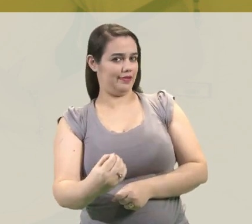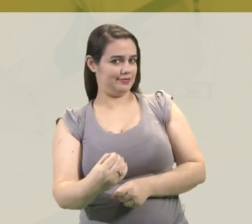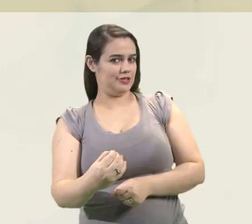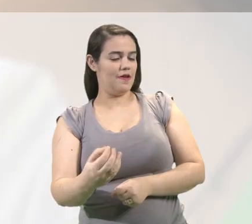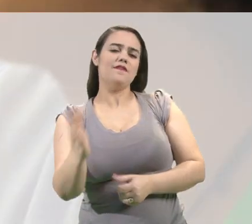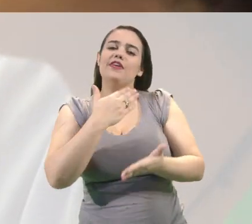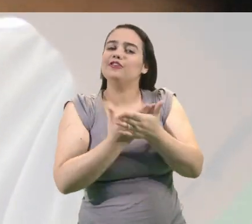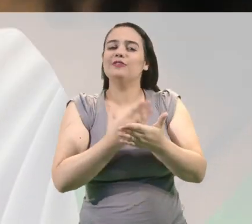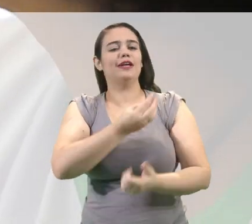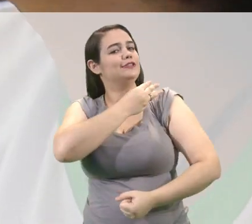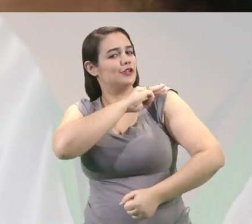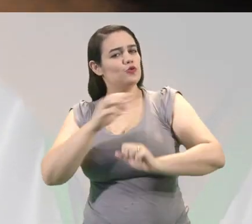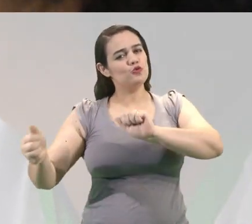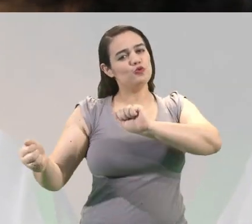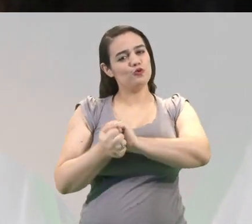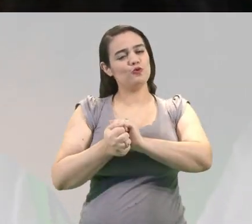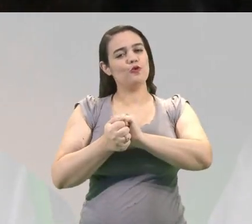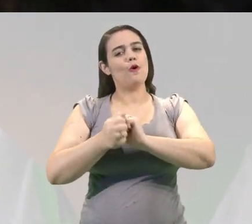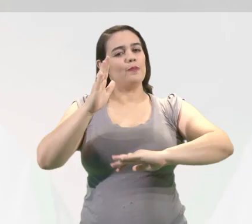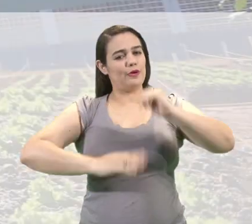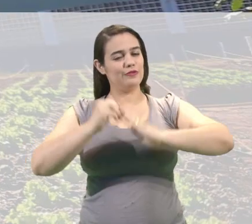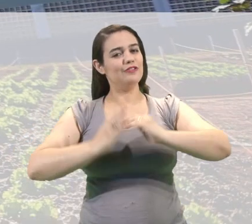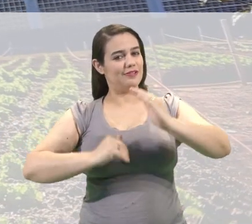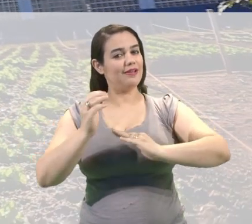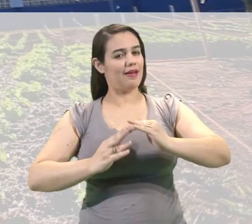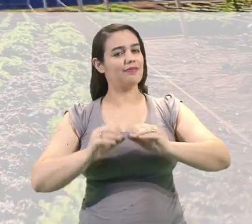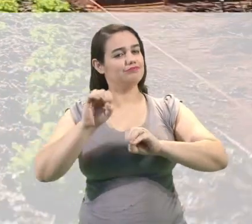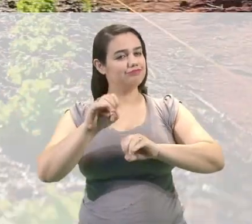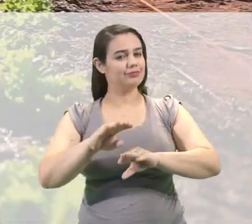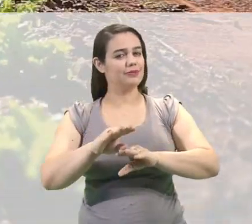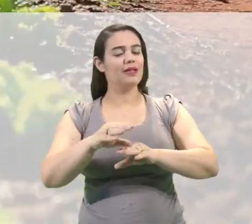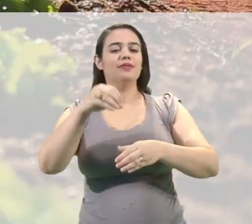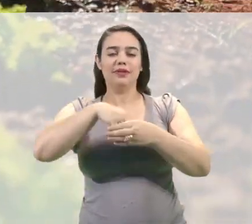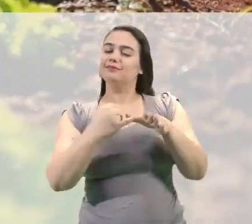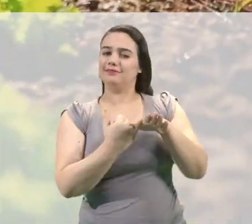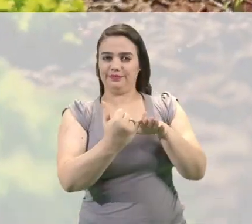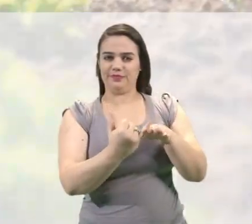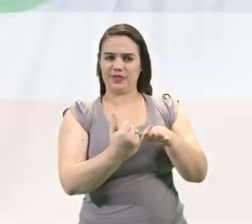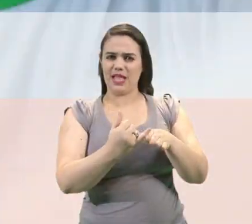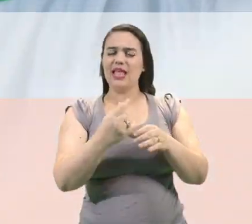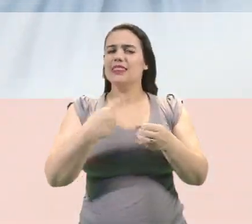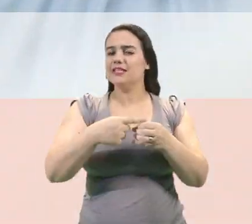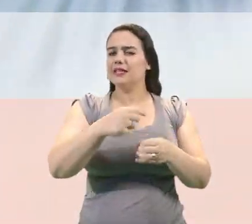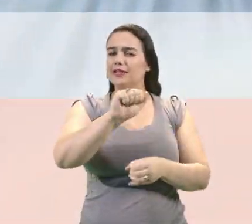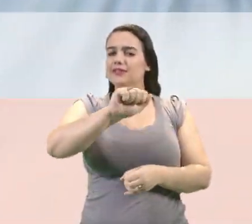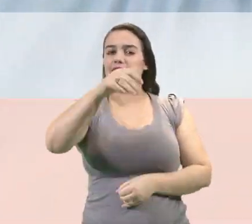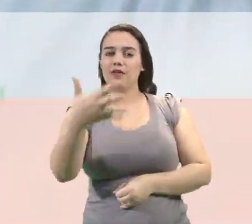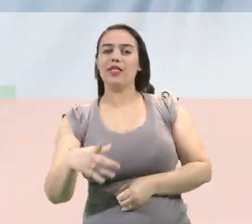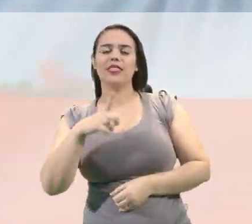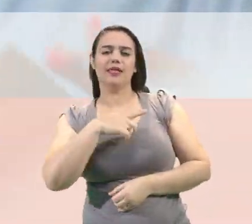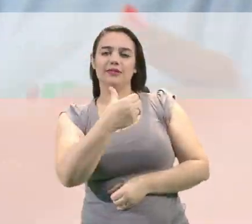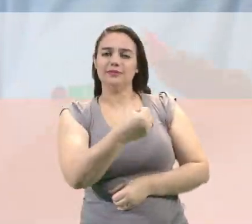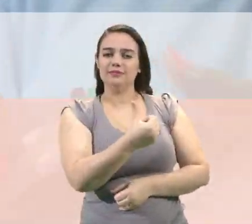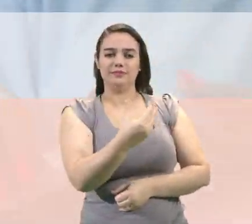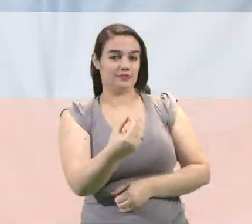2020. Venha fazer o ensino médio junto com a educação profissional no IFMS. Em Aquidauana,